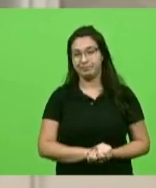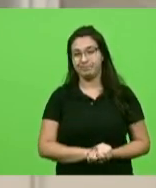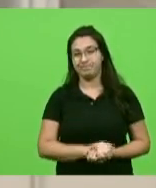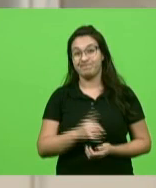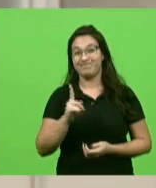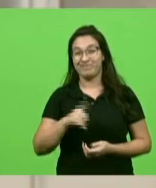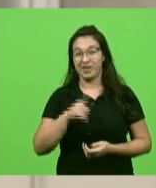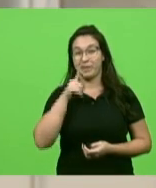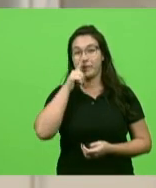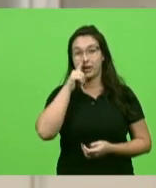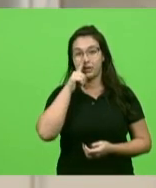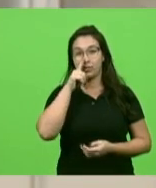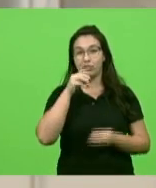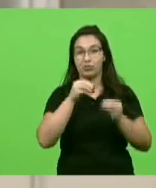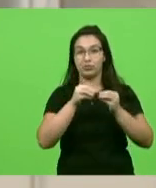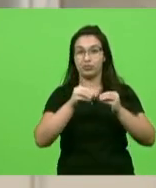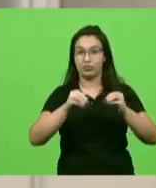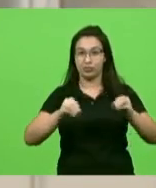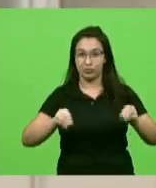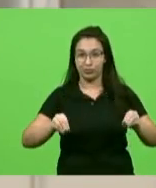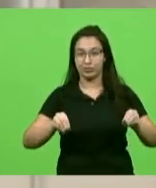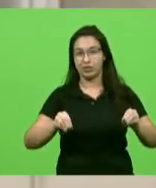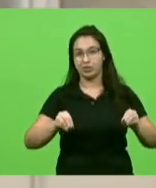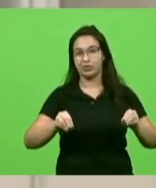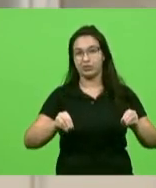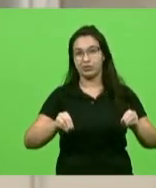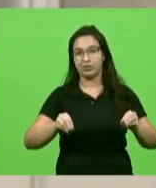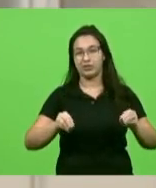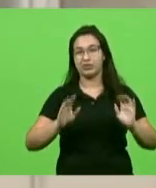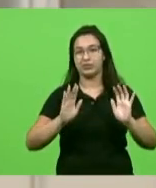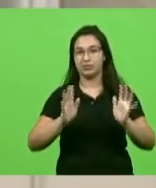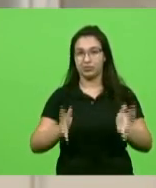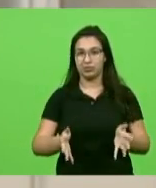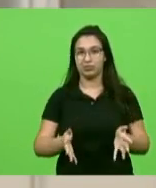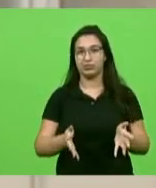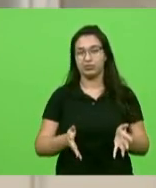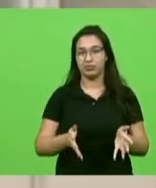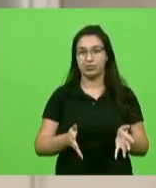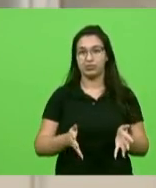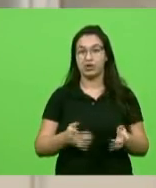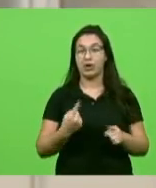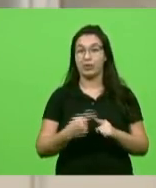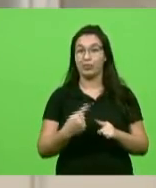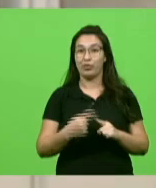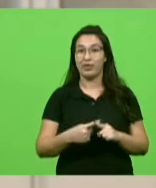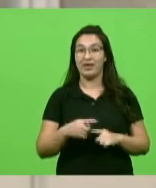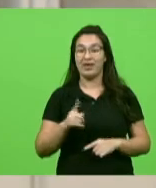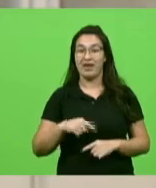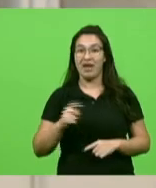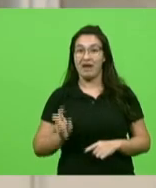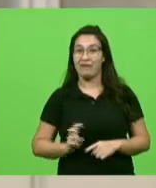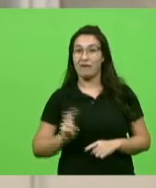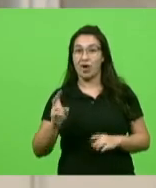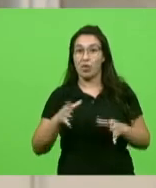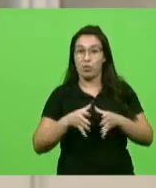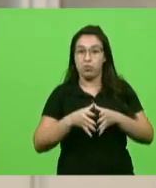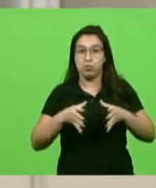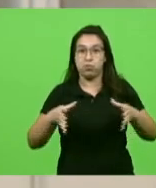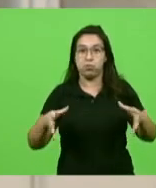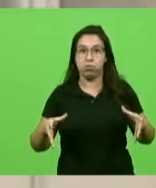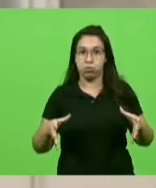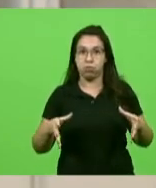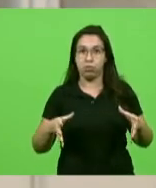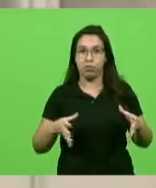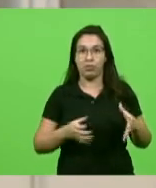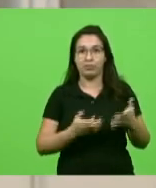perigo de dano e era Manifesto diante do expressivo valor que envolve a compra